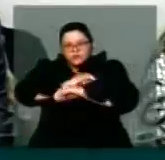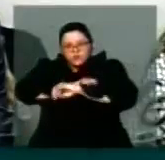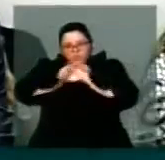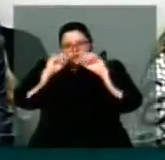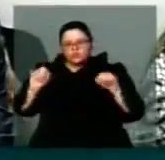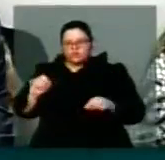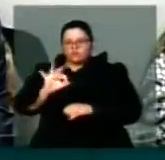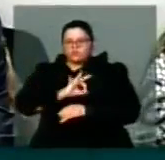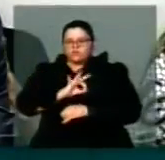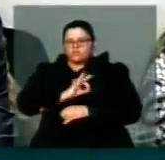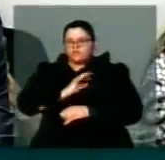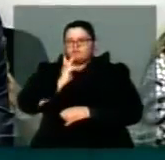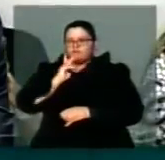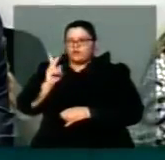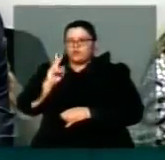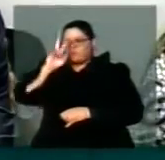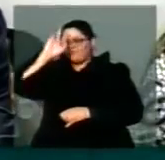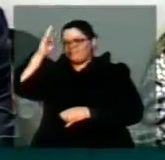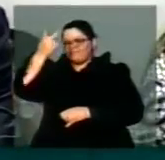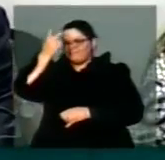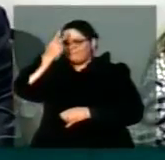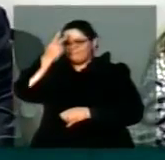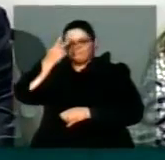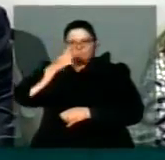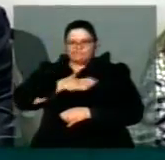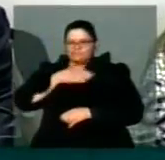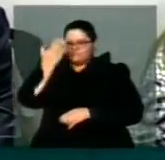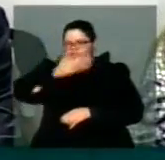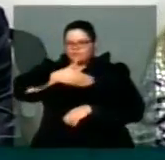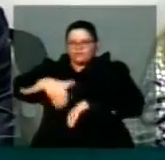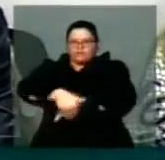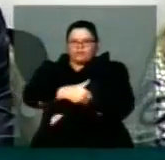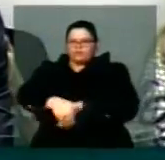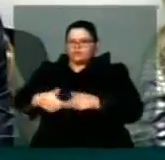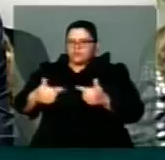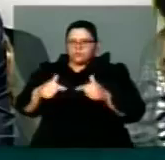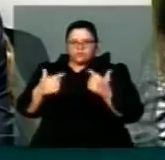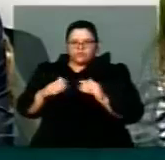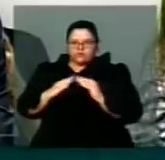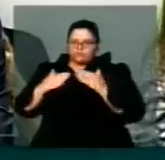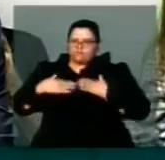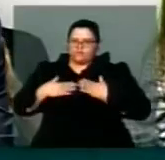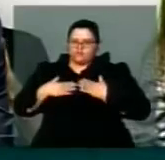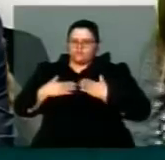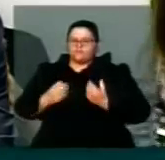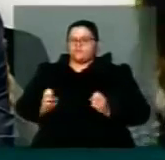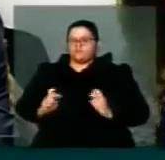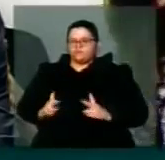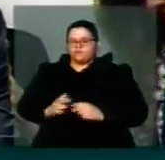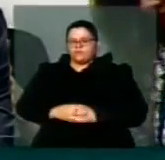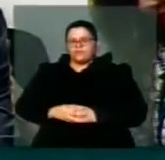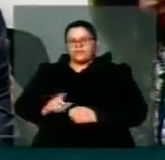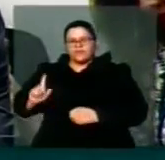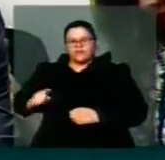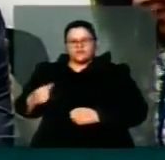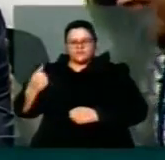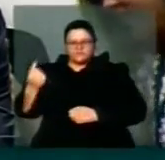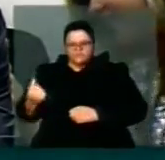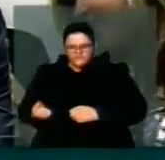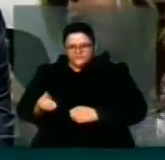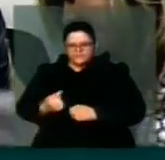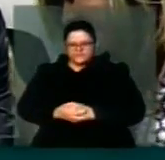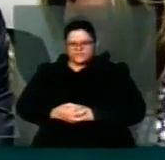antes supostamente seria a minha residência, comprovadamente não era a minha residência. Em sequência, eu